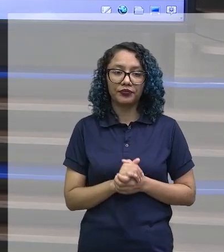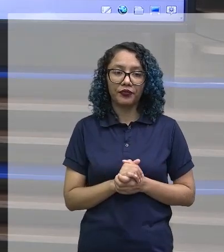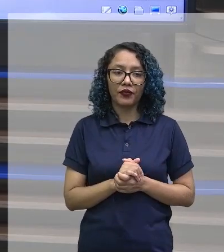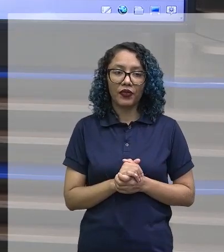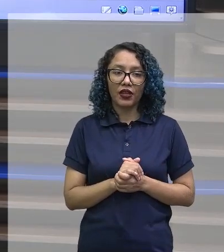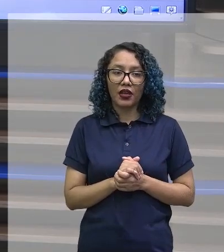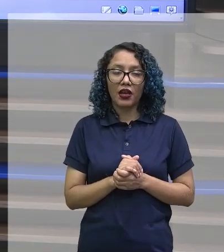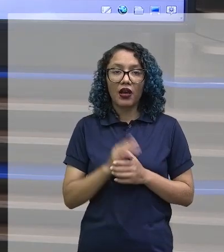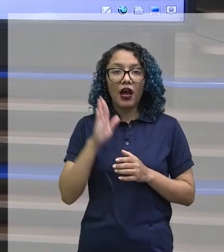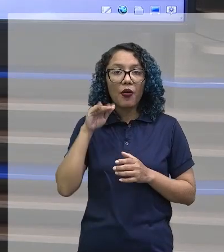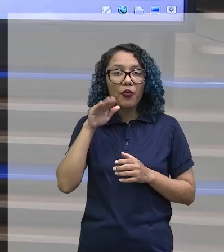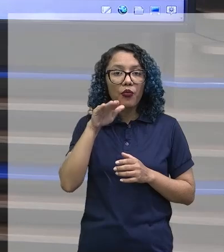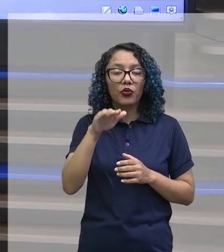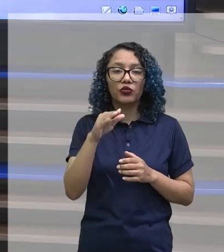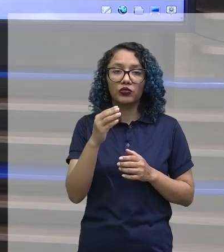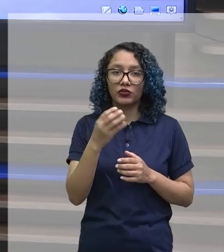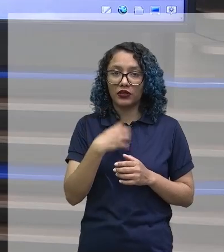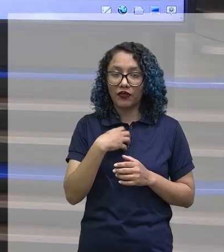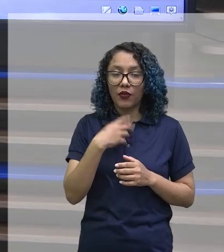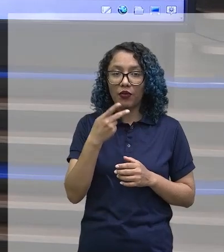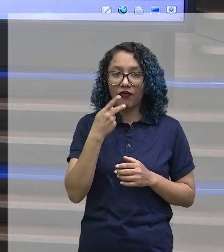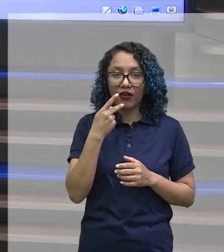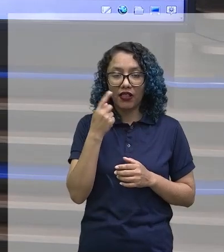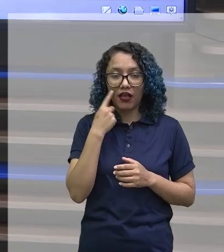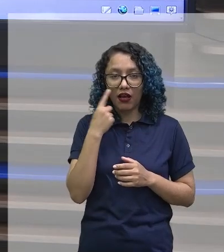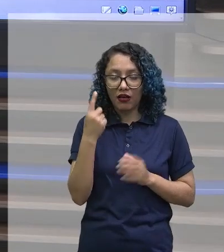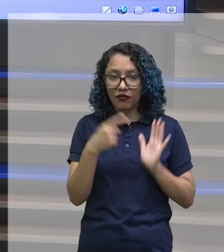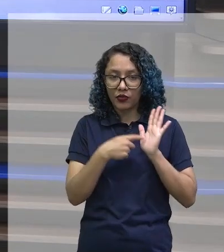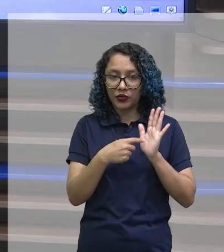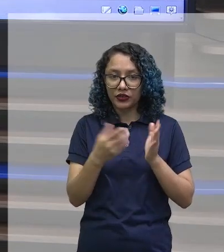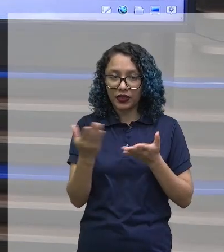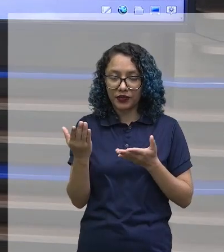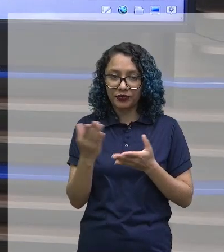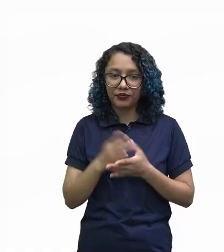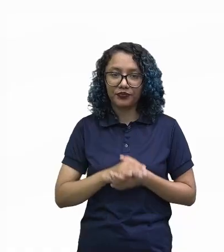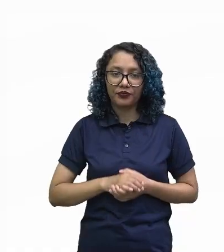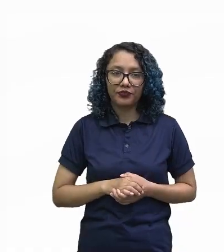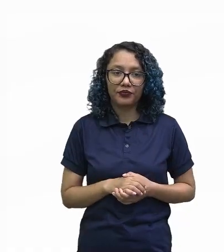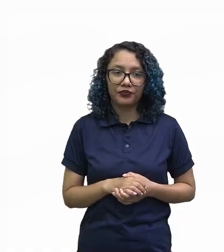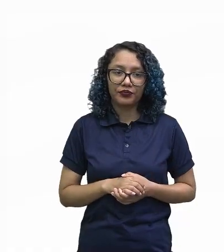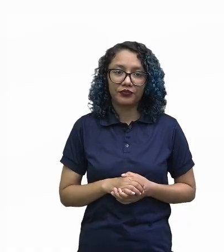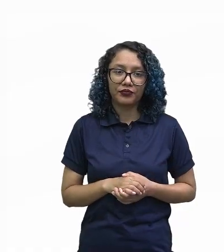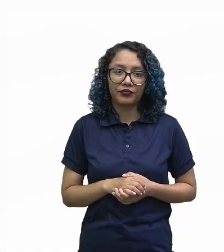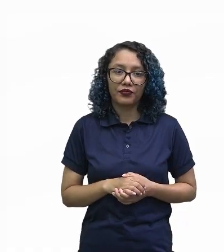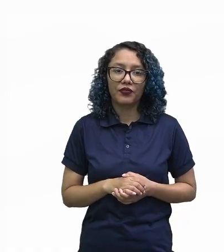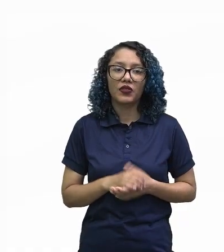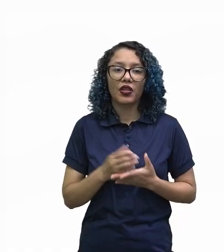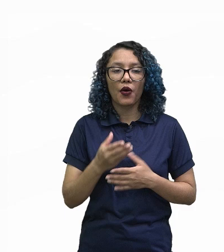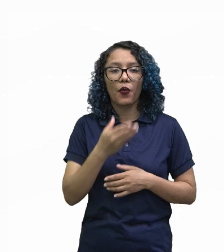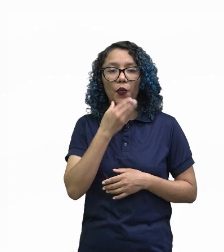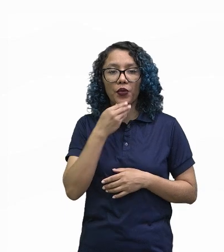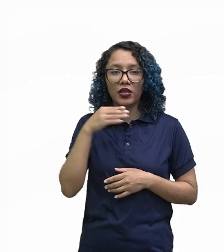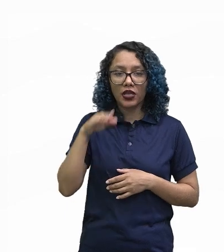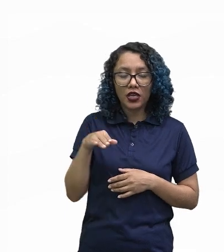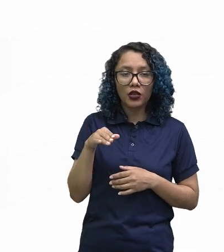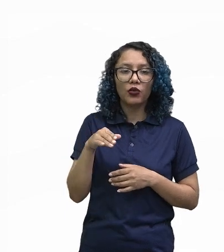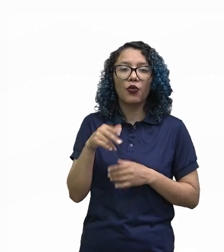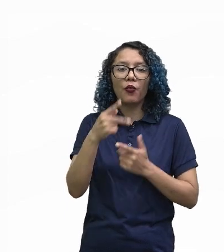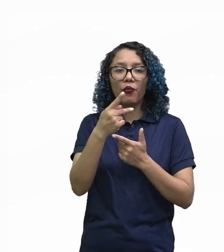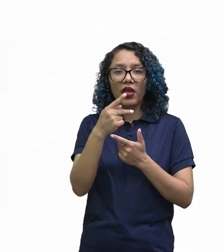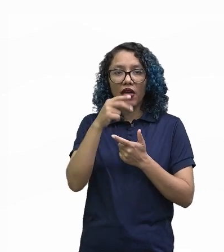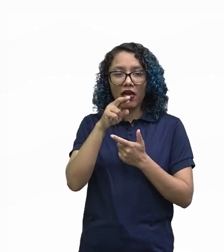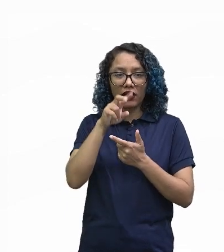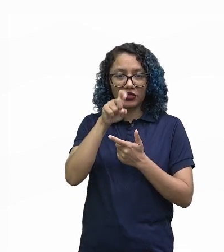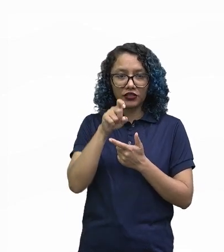pronúncia dessas palavras. Então, segue aí para vocês o áudio. Moleque proparoxítono. Lá